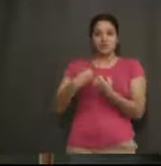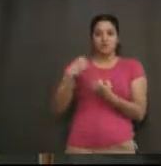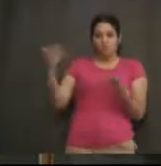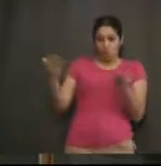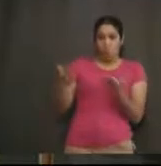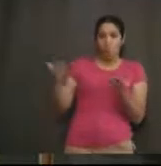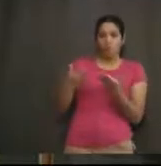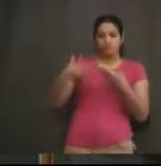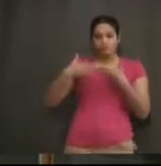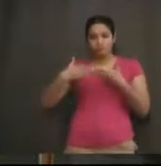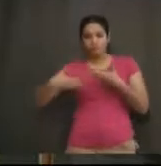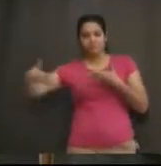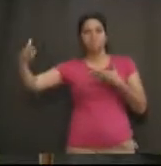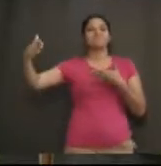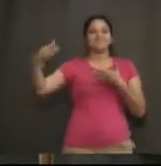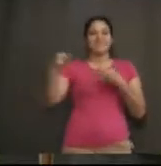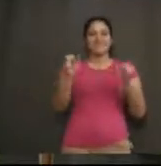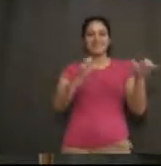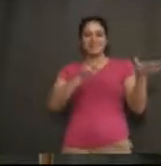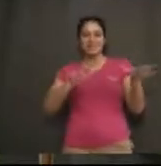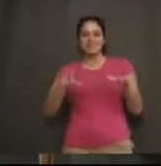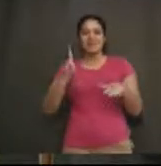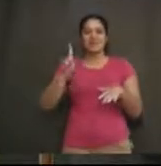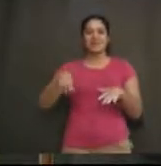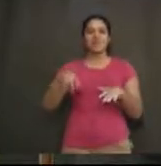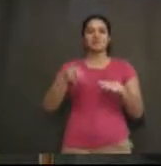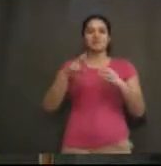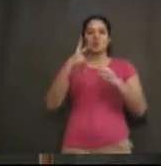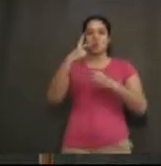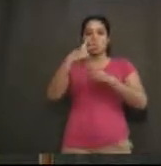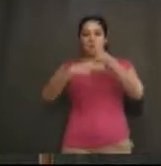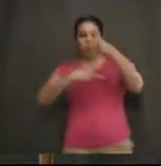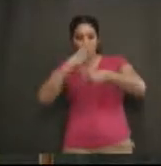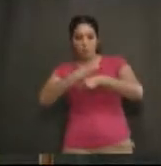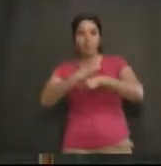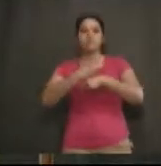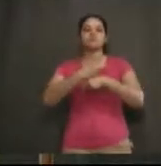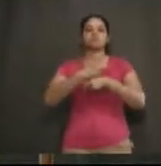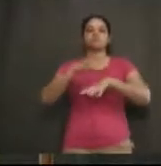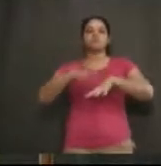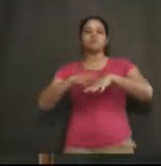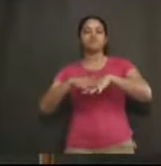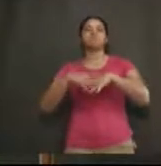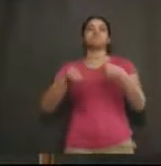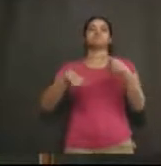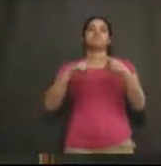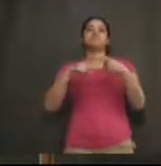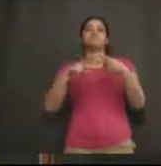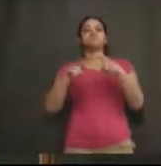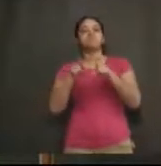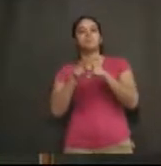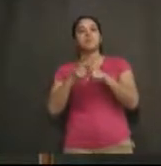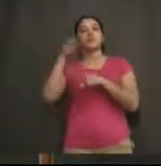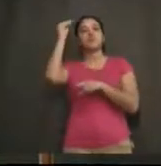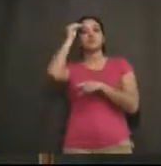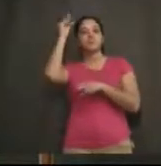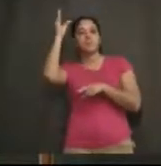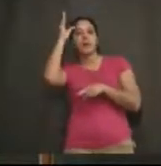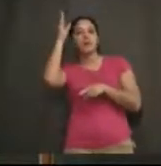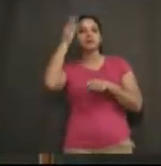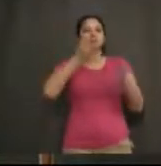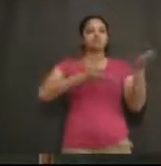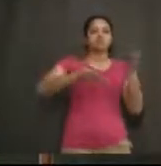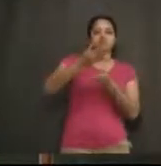que inicia hoje, da Bienal, que, além dos conhecimentos compartilhados aqui, também